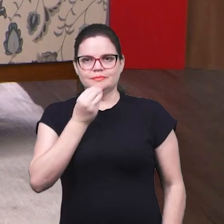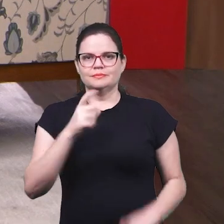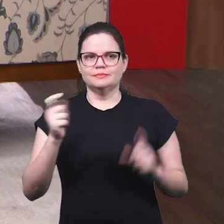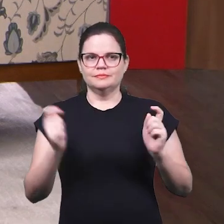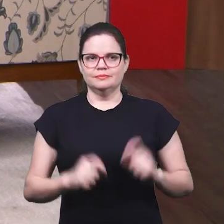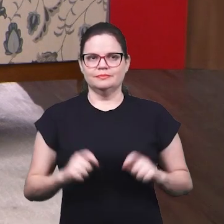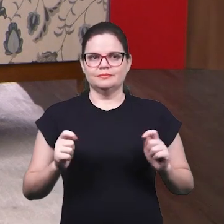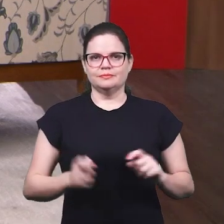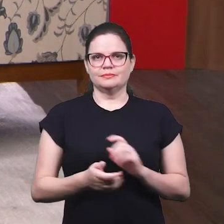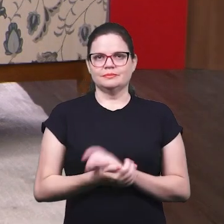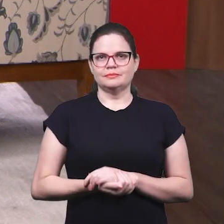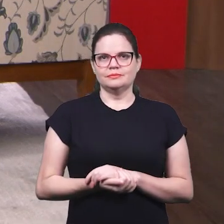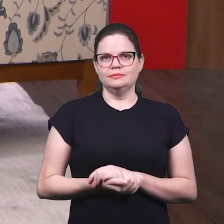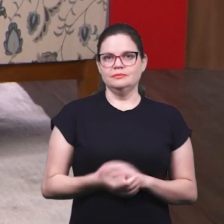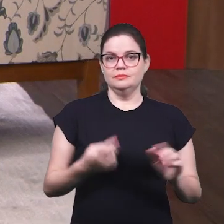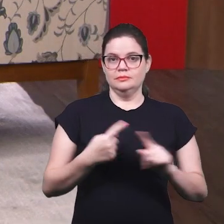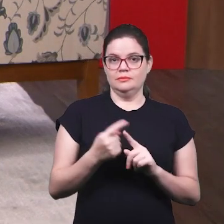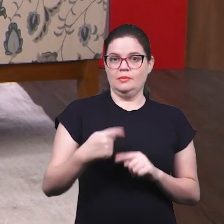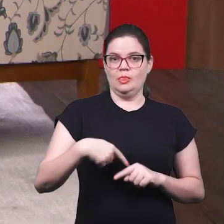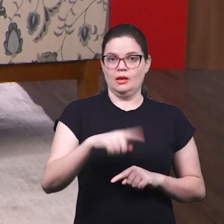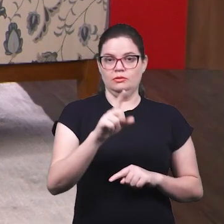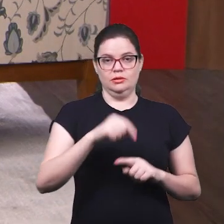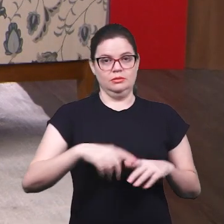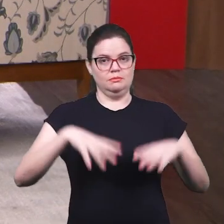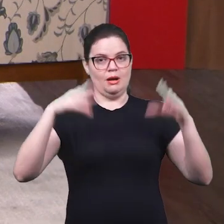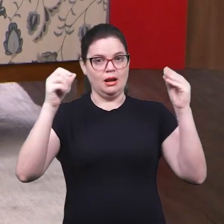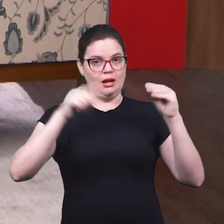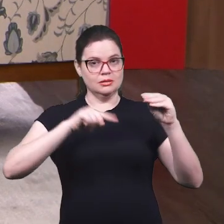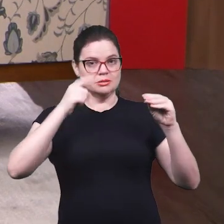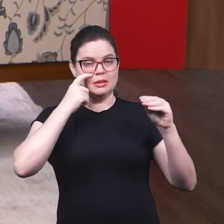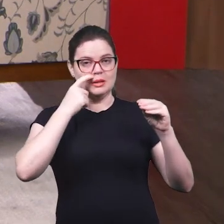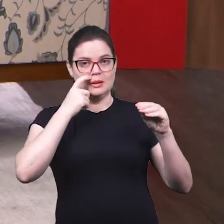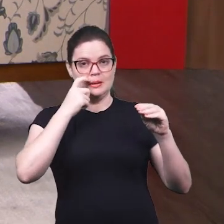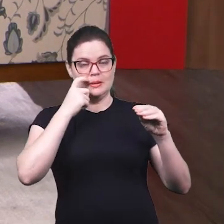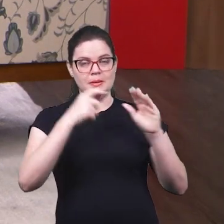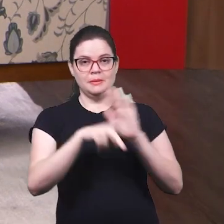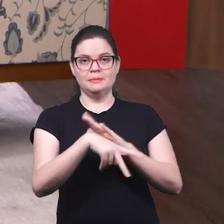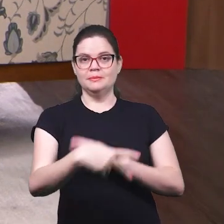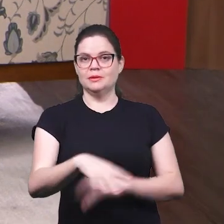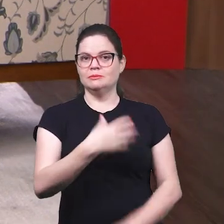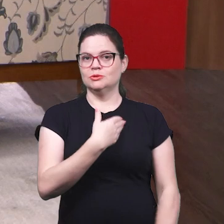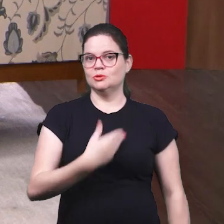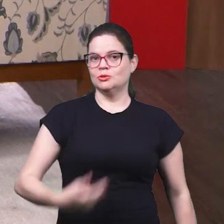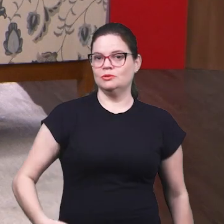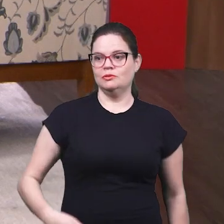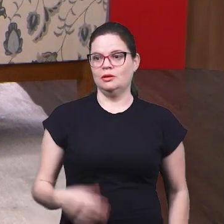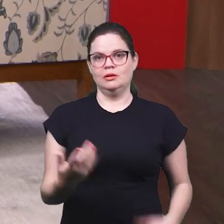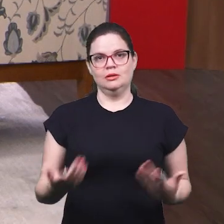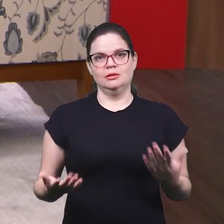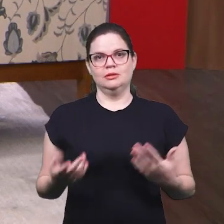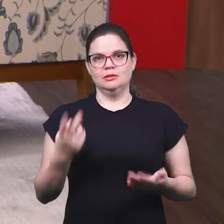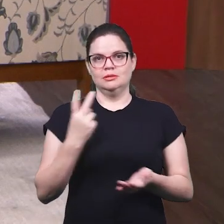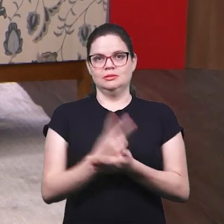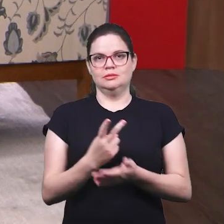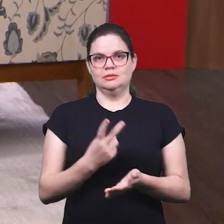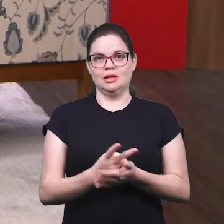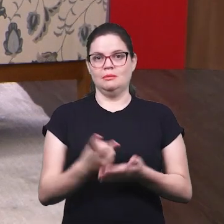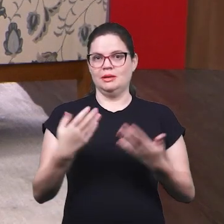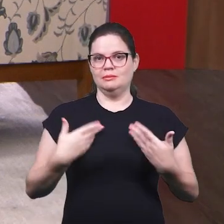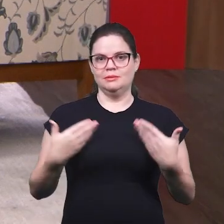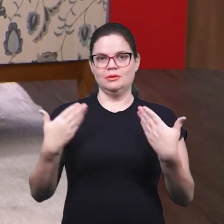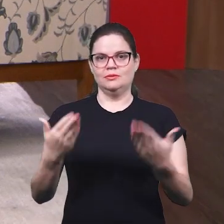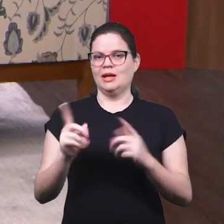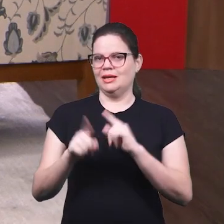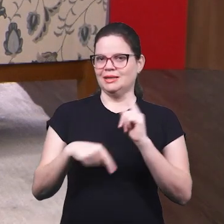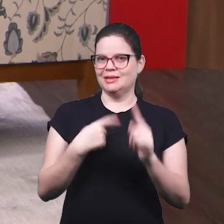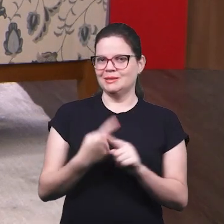eu com ele no governo, então aumentou, porque todo lugar que ele ia, ele me chamava, ia junto, até para a Europa. Depois conheceu